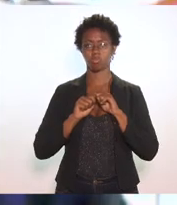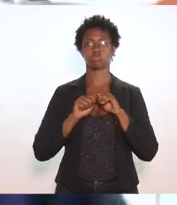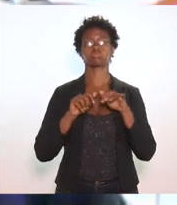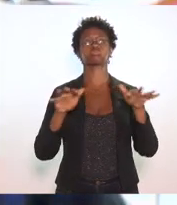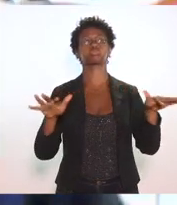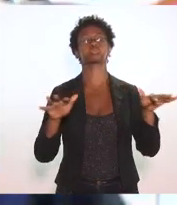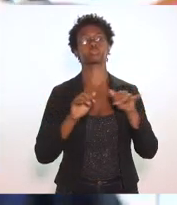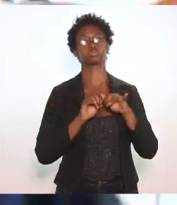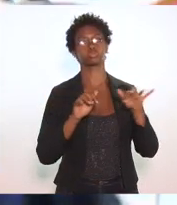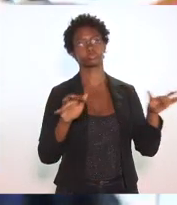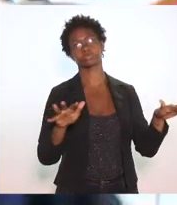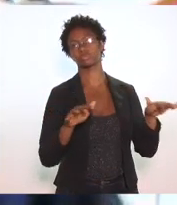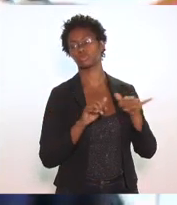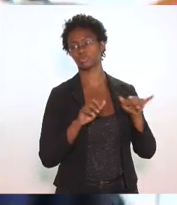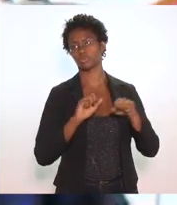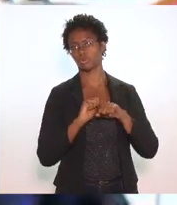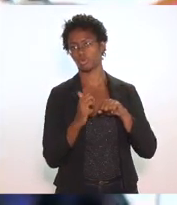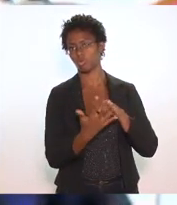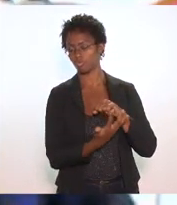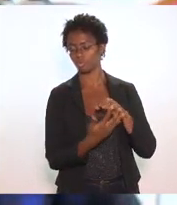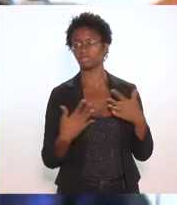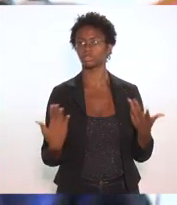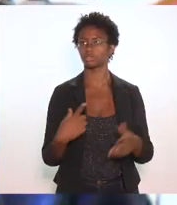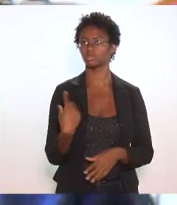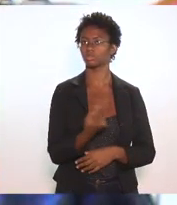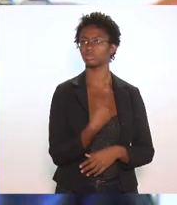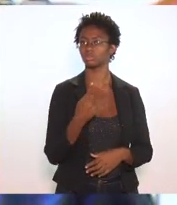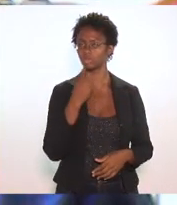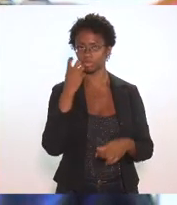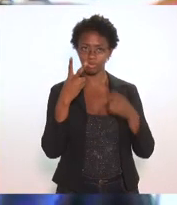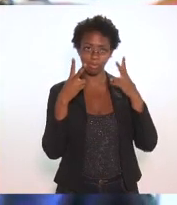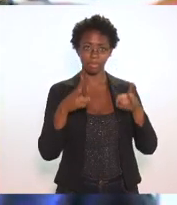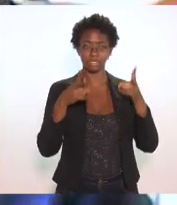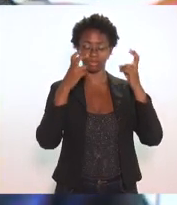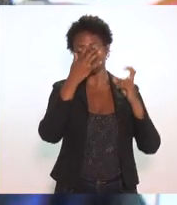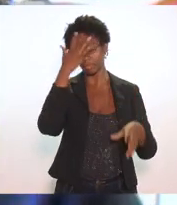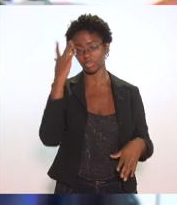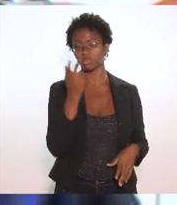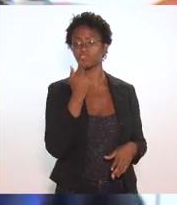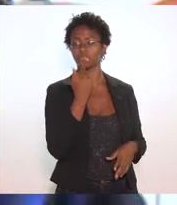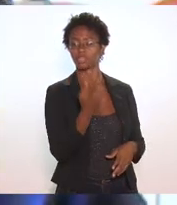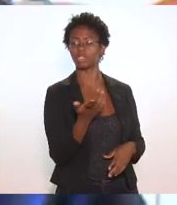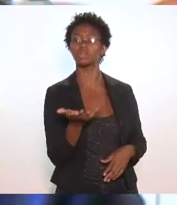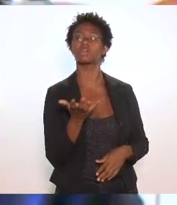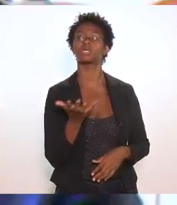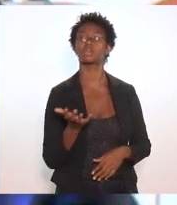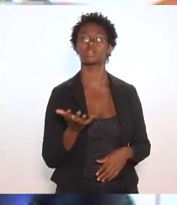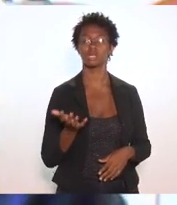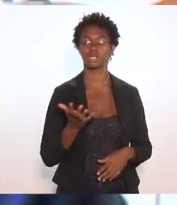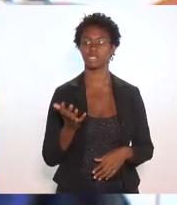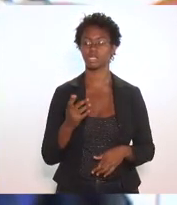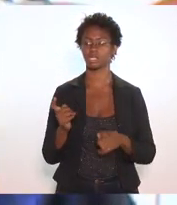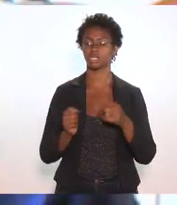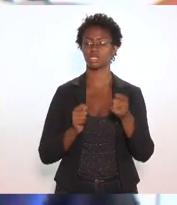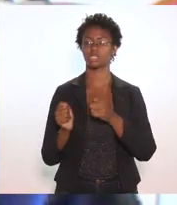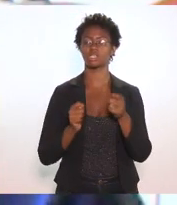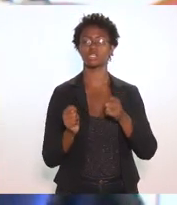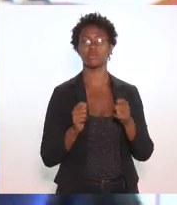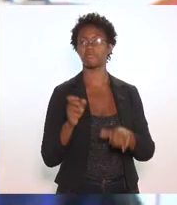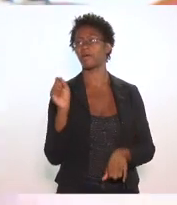propagação do vírus. A gente tem visto muita gente falar que quer que a economia não